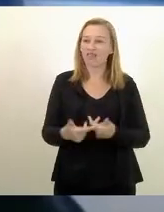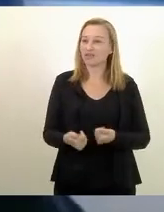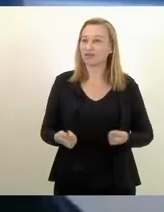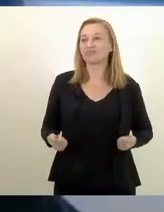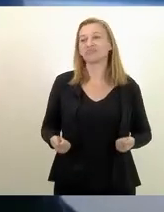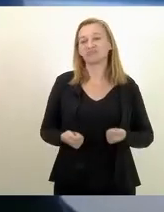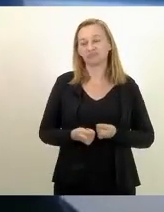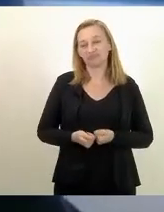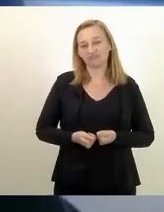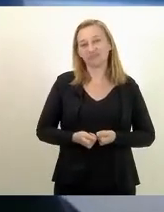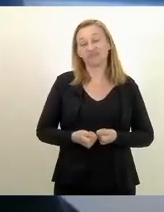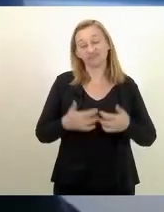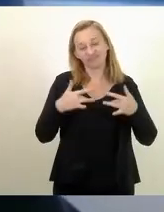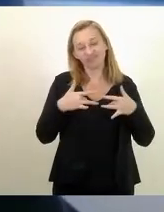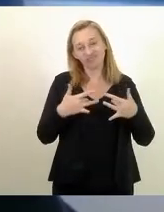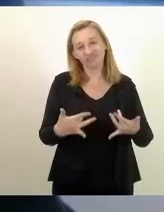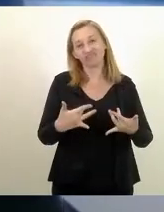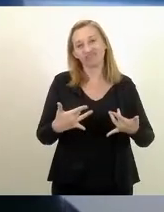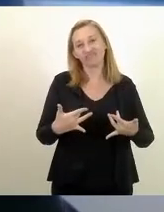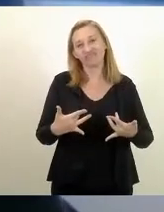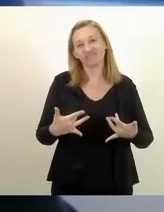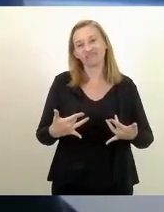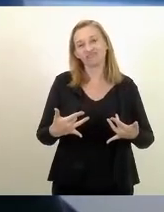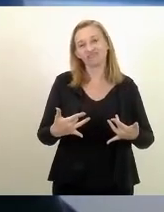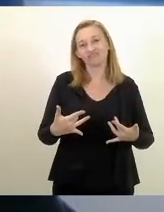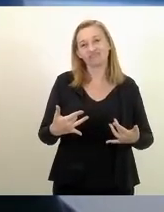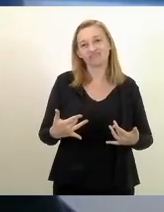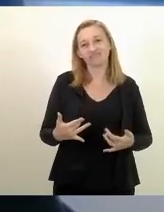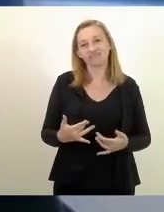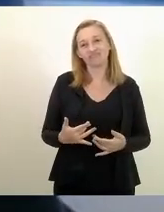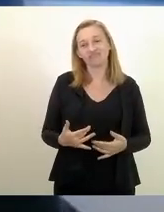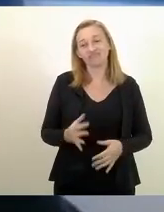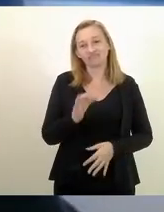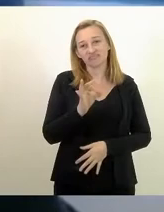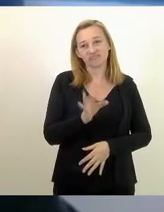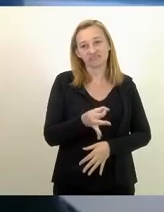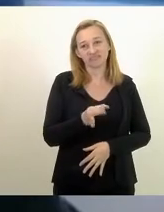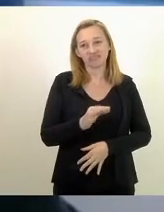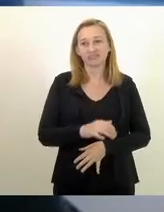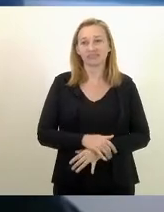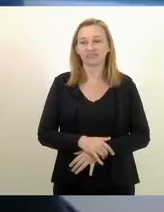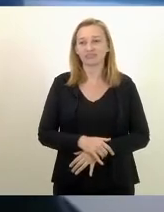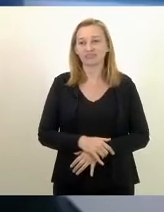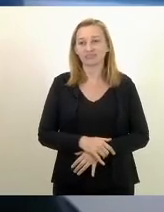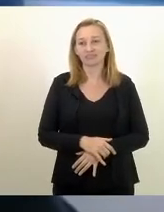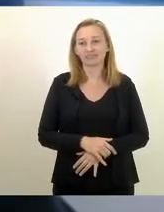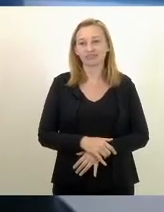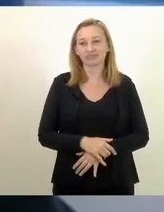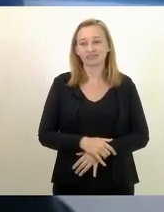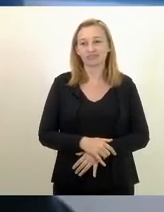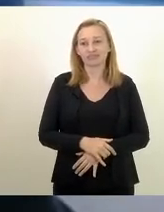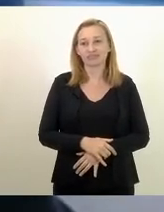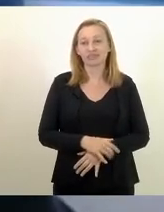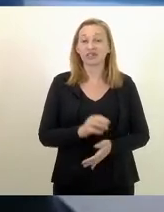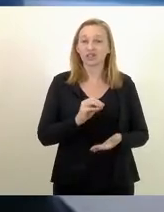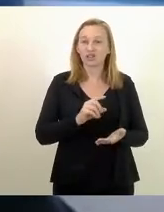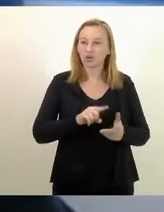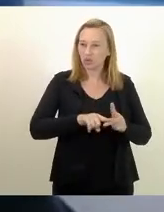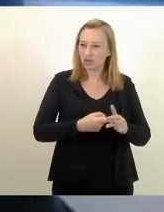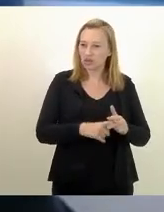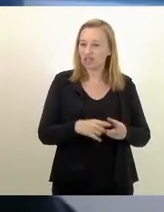é solidário prático efetivo e corrige injustiças